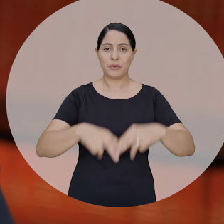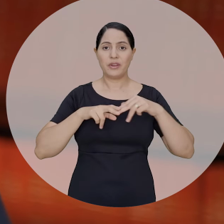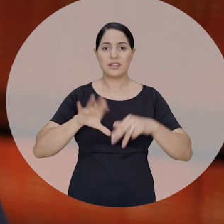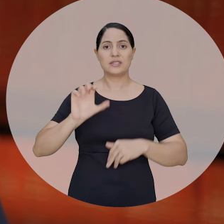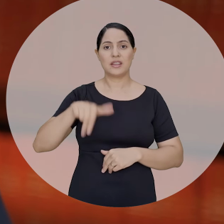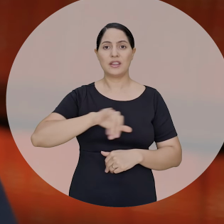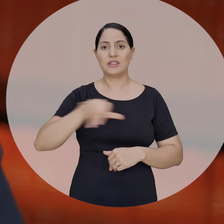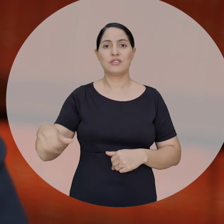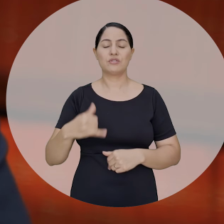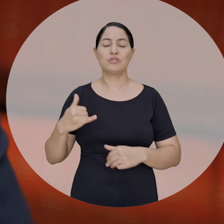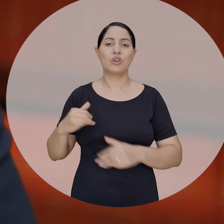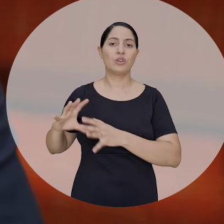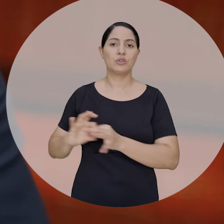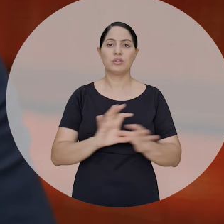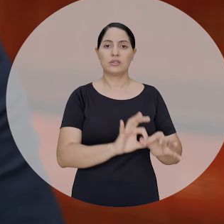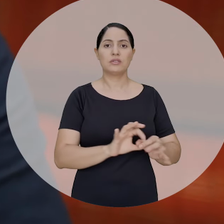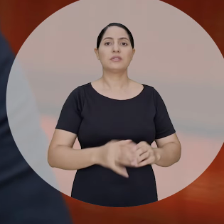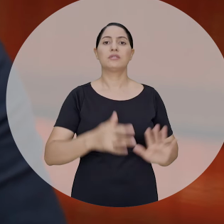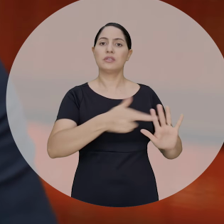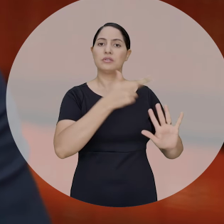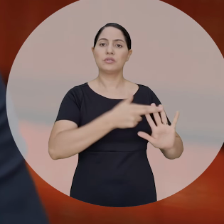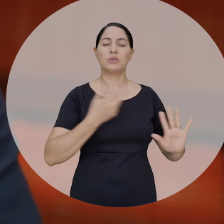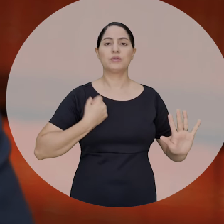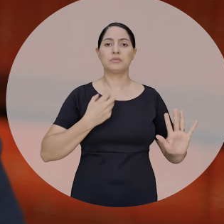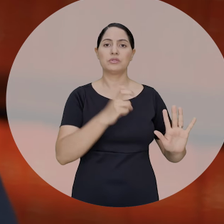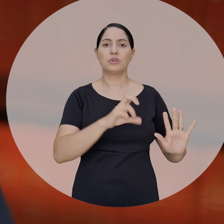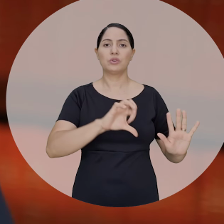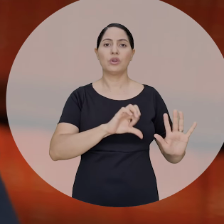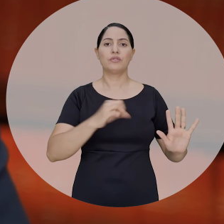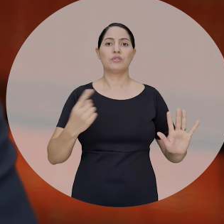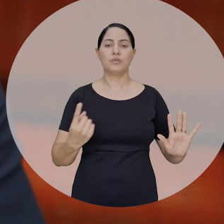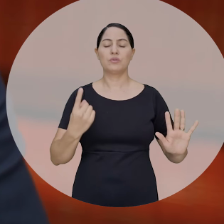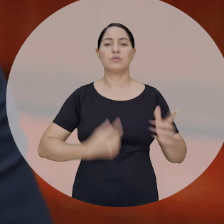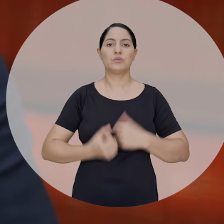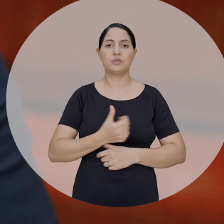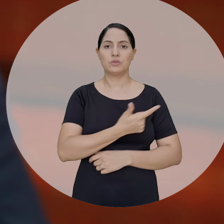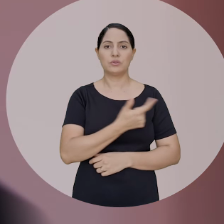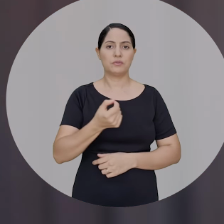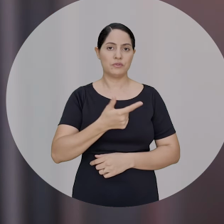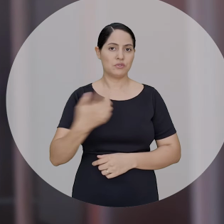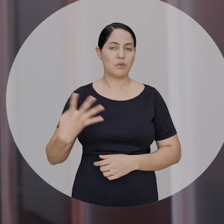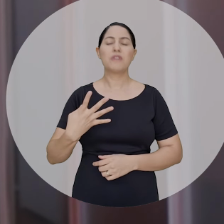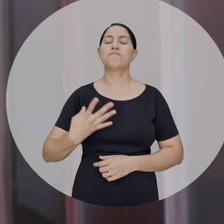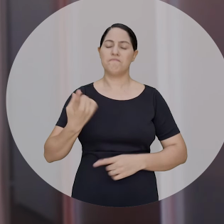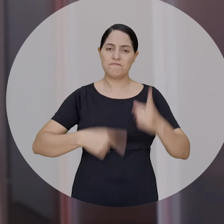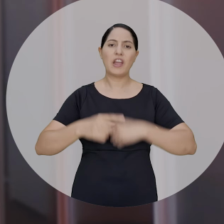suspendeu a implantação da Resolução 591/2024. Sem dúvida alguma, uma vitória histórica.